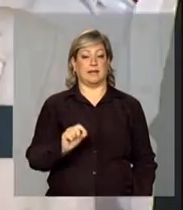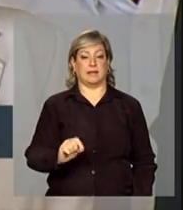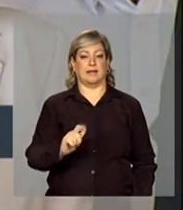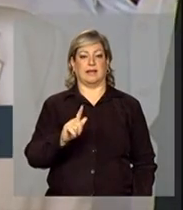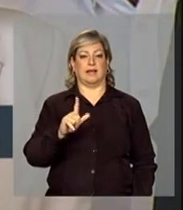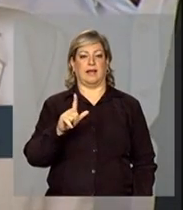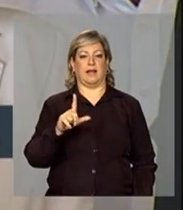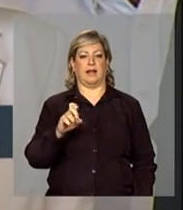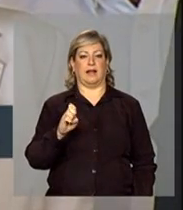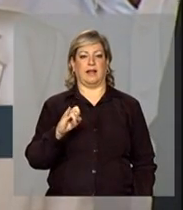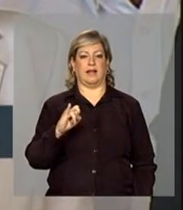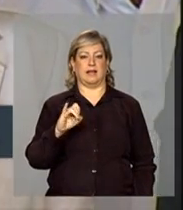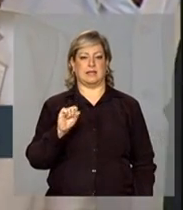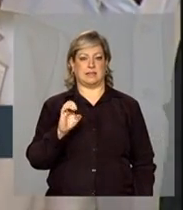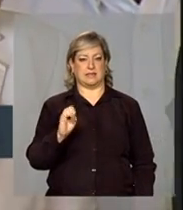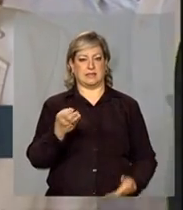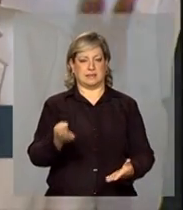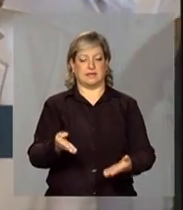Hoffmann, da Casa Civil.